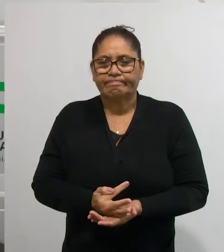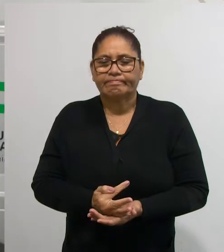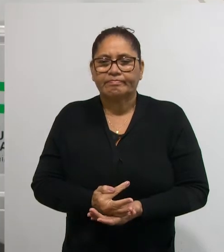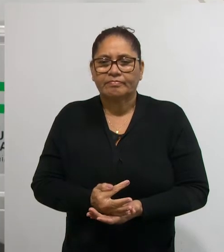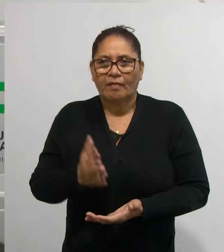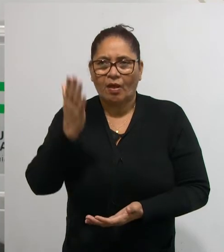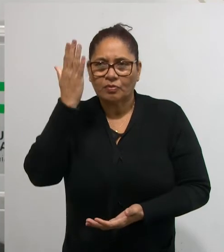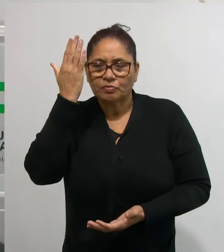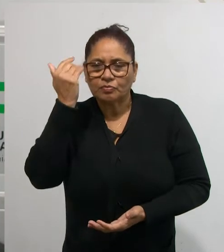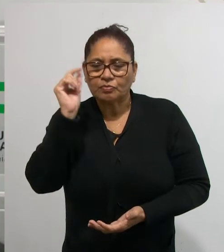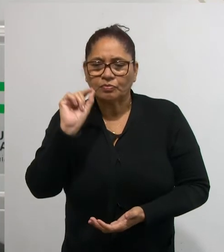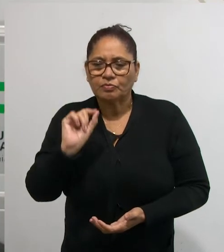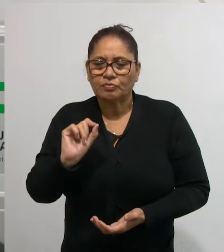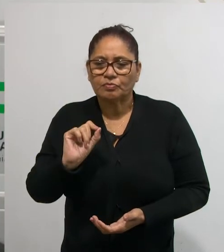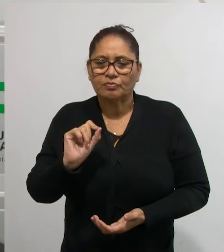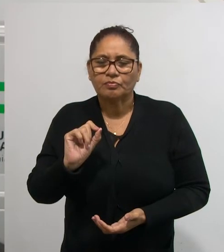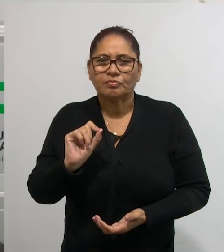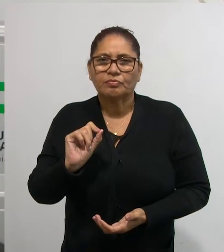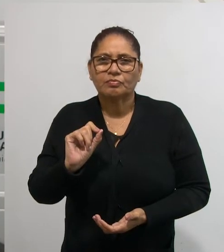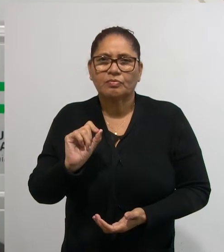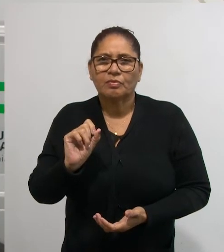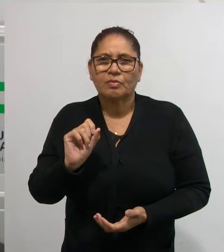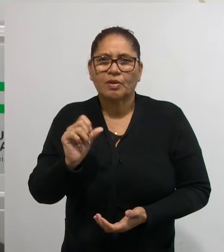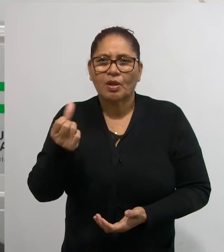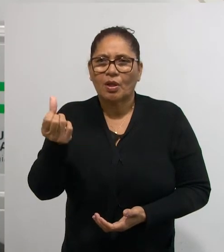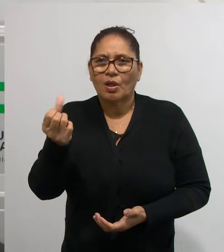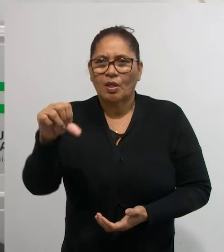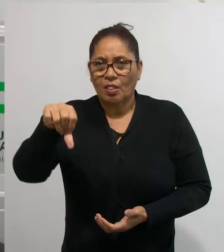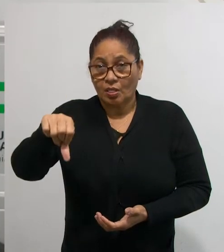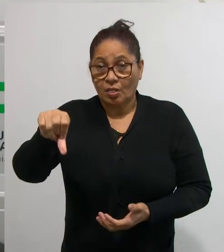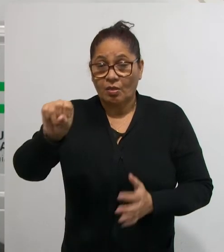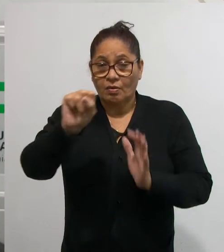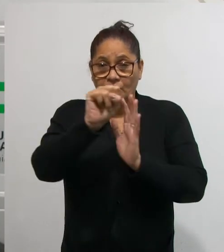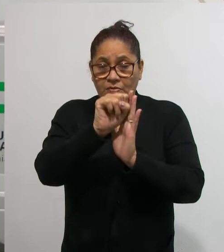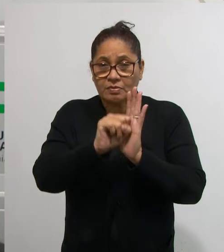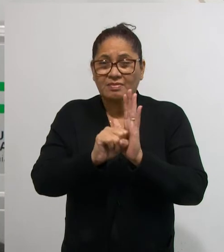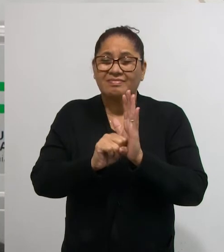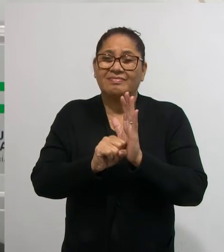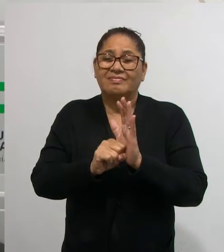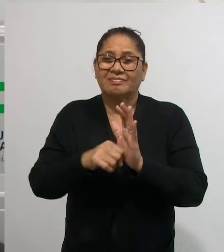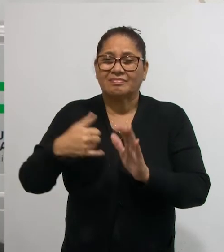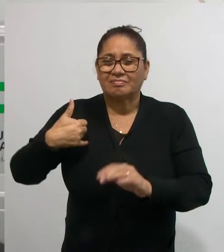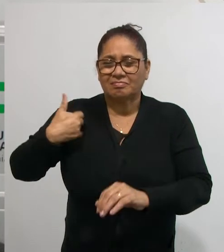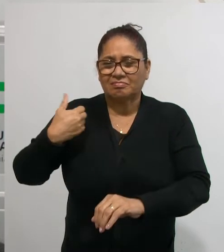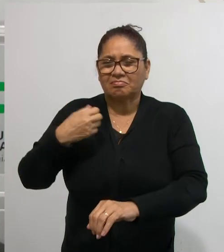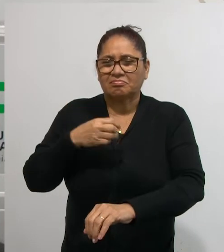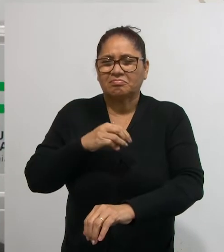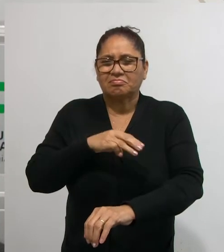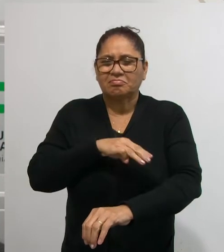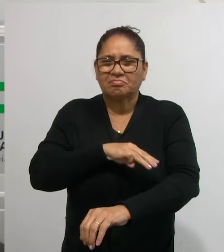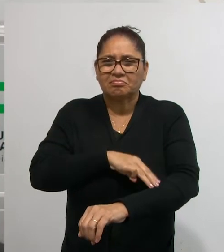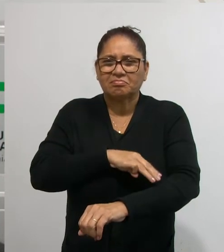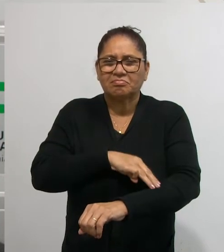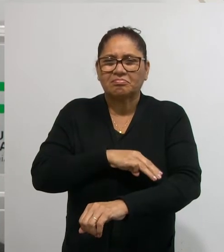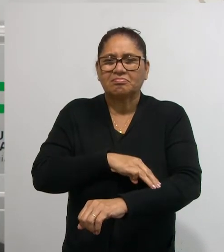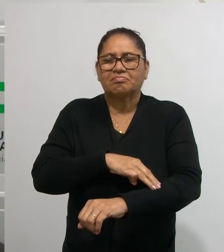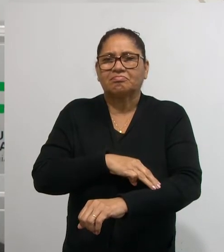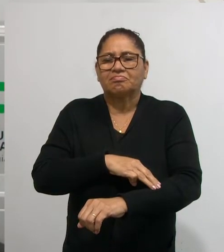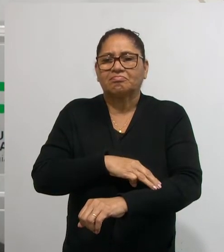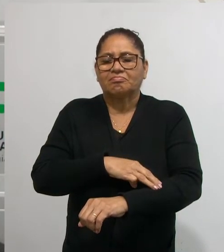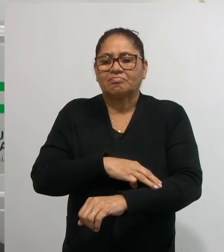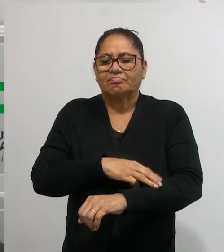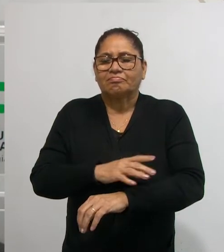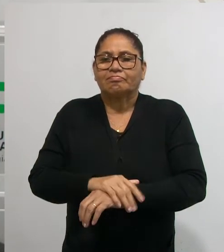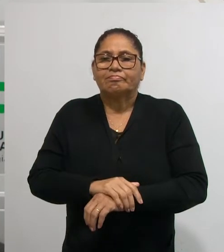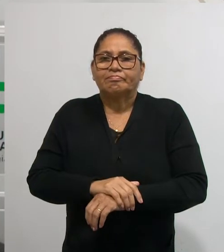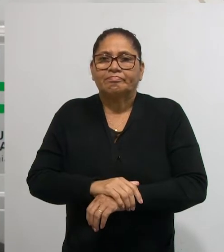né, em torno de 9 séculos da Idade Média, Idade Medieval, Idade das Trevas, né,